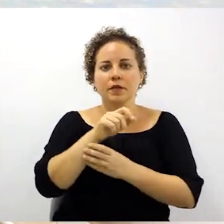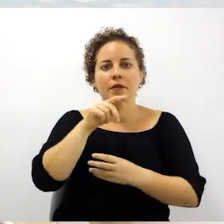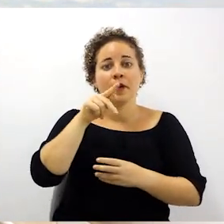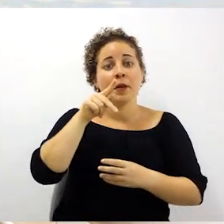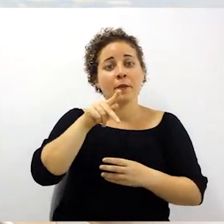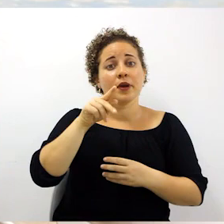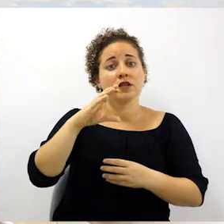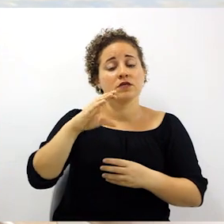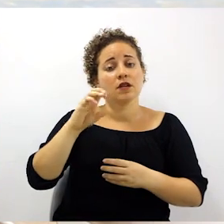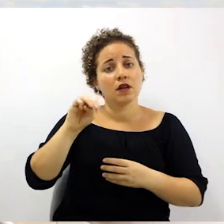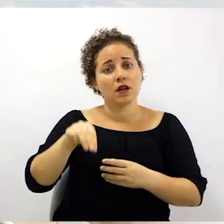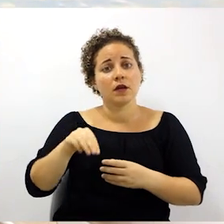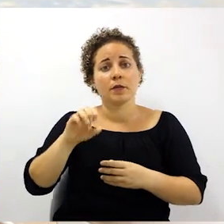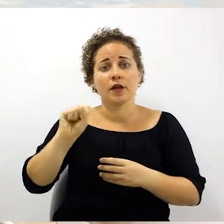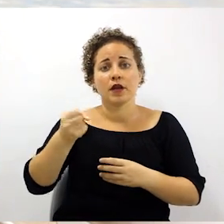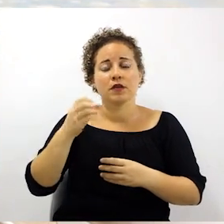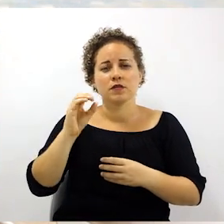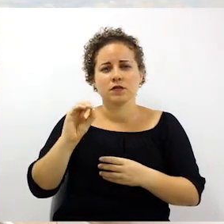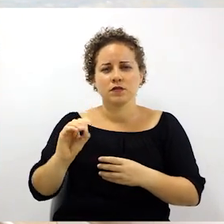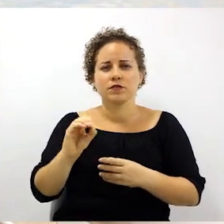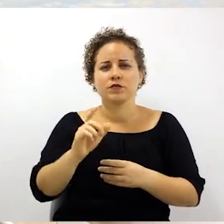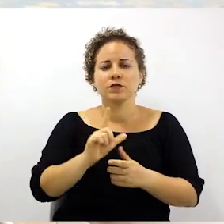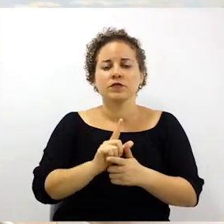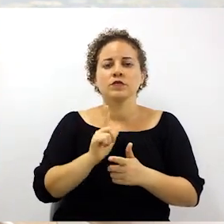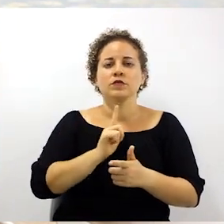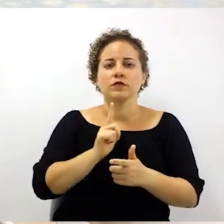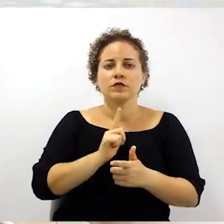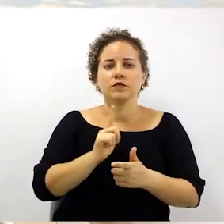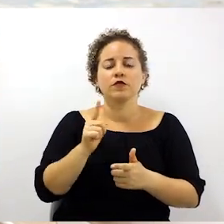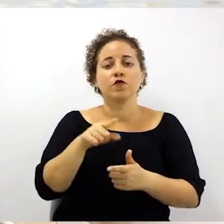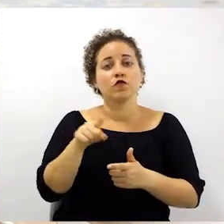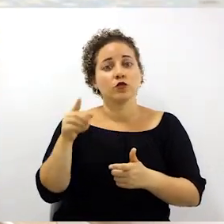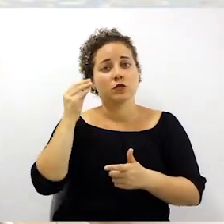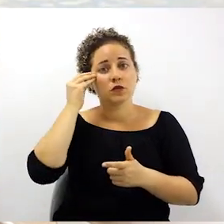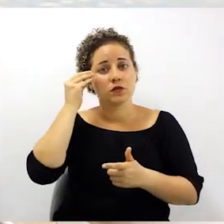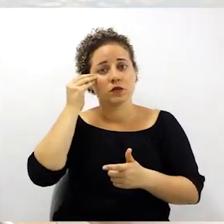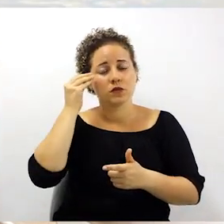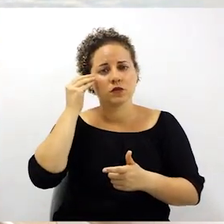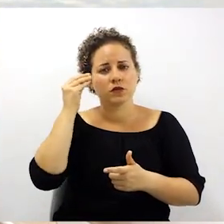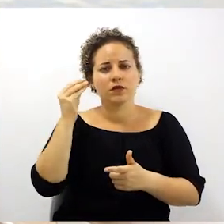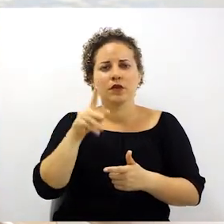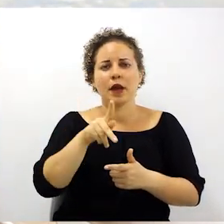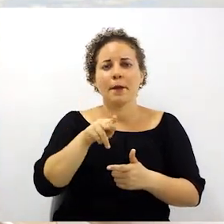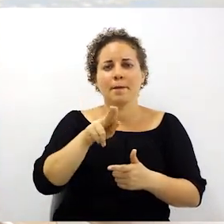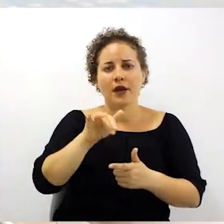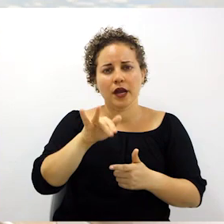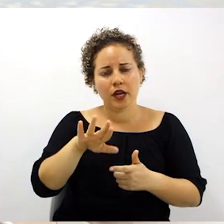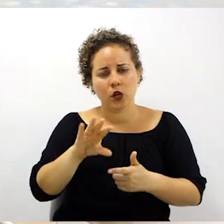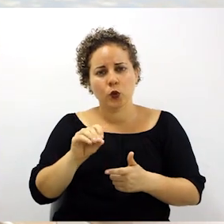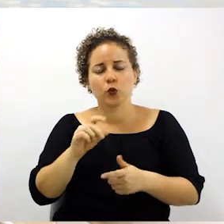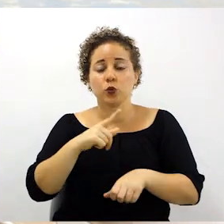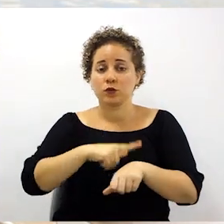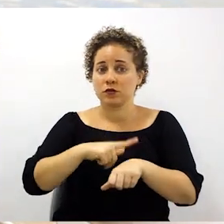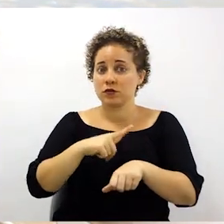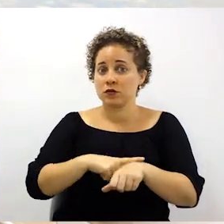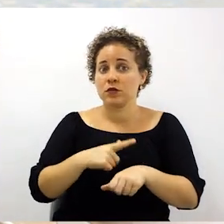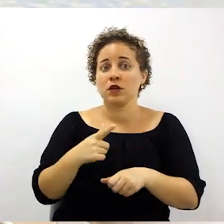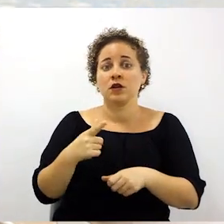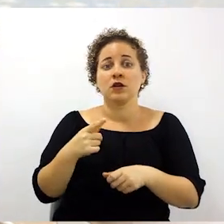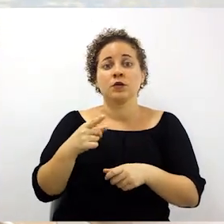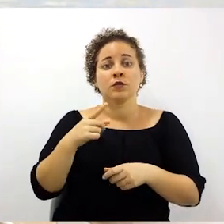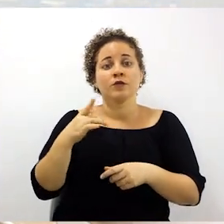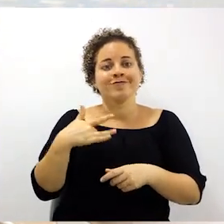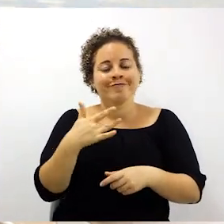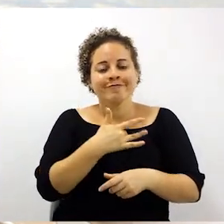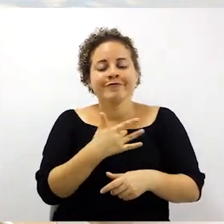o Programa de Controle Médico de Saúde Ocupacional, você vê a questão da periodicidade dos exames médicos. É a questão